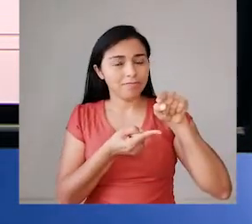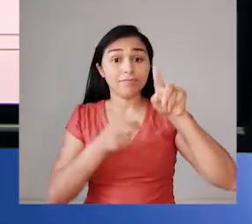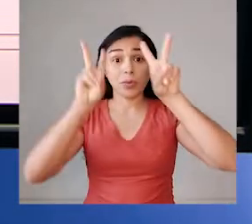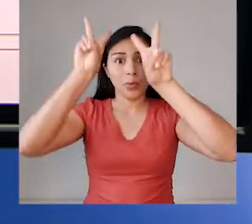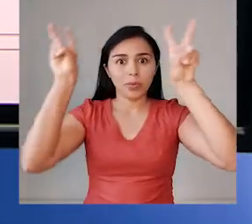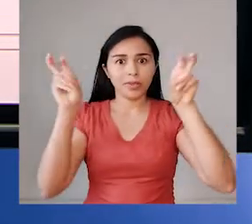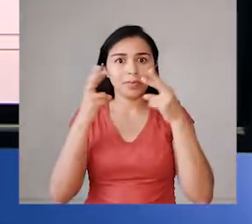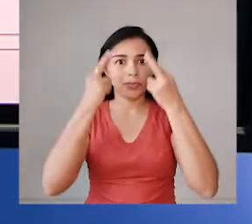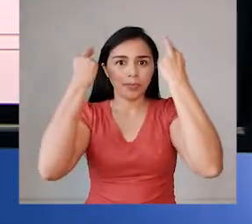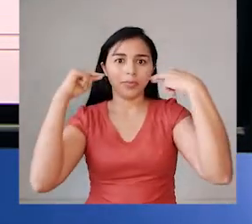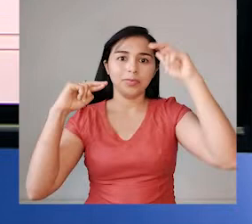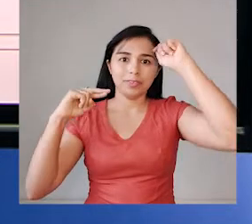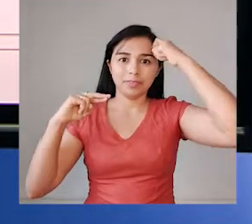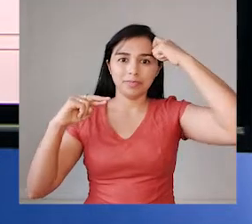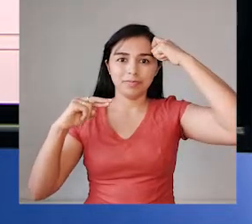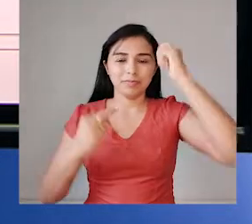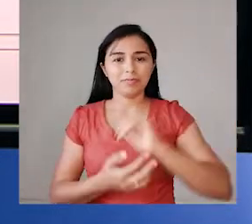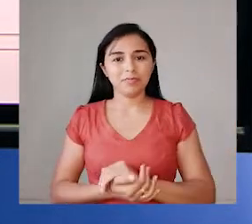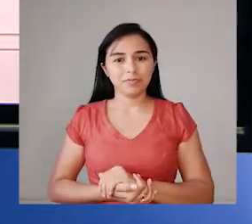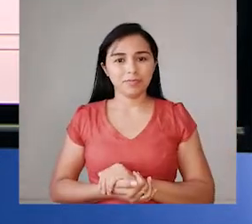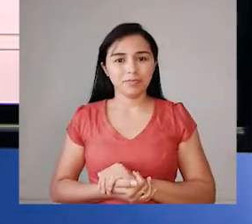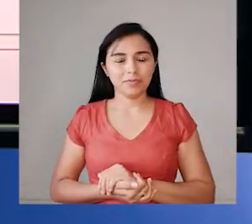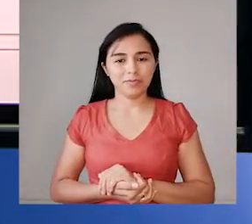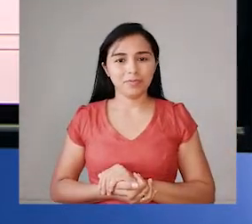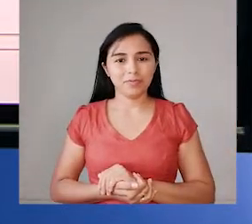conto específico A Ovelha Negra.